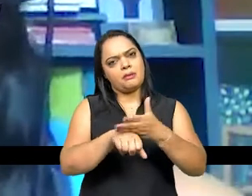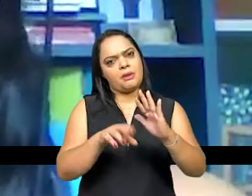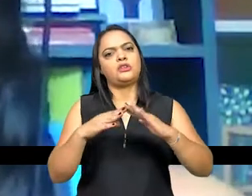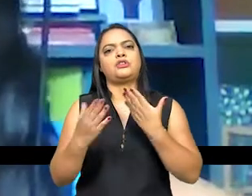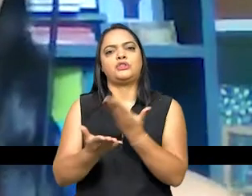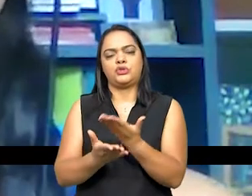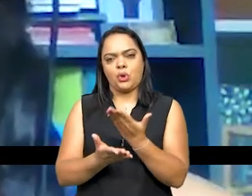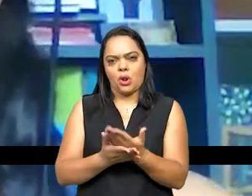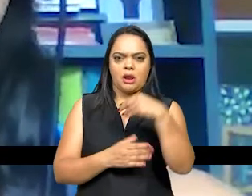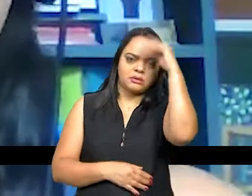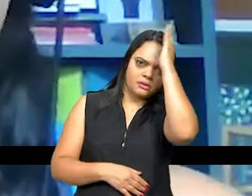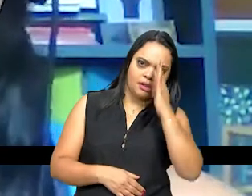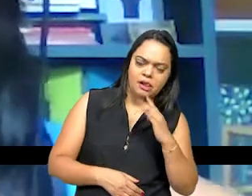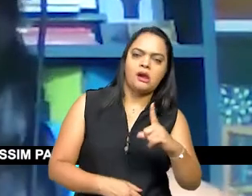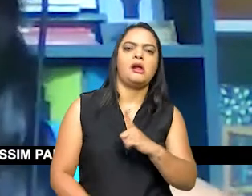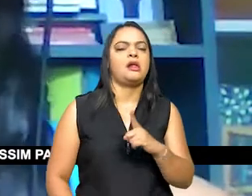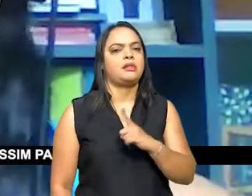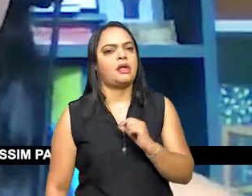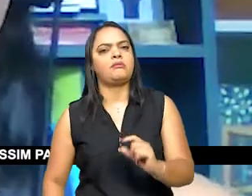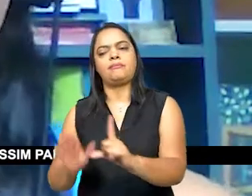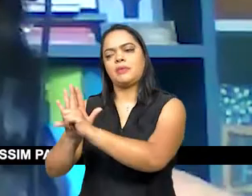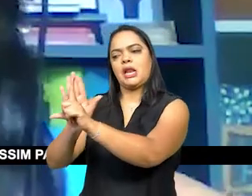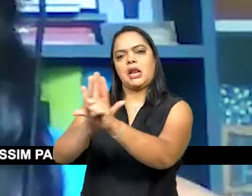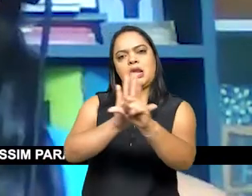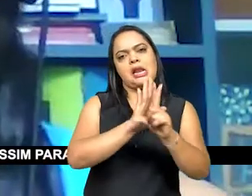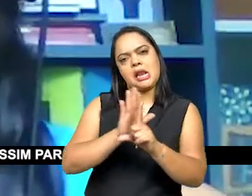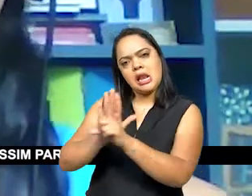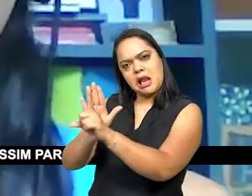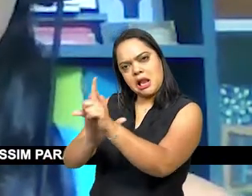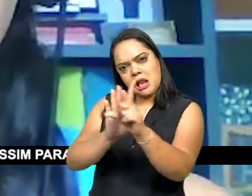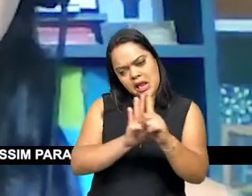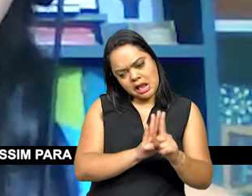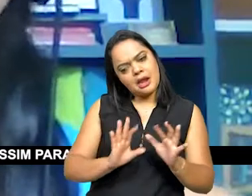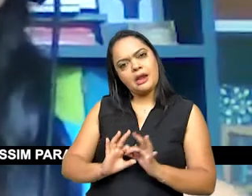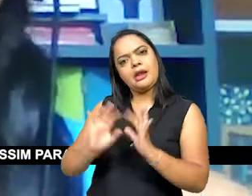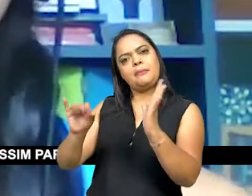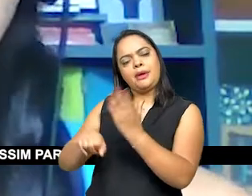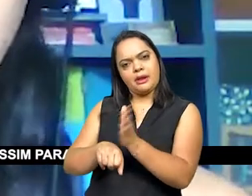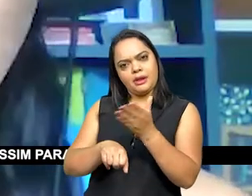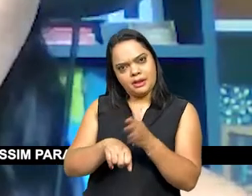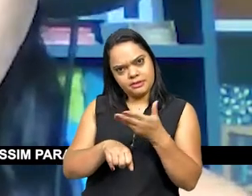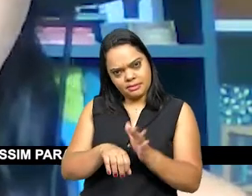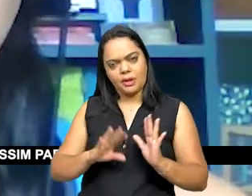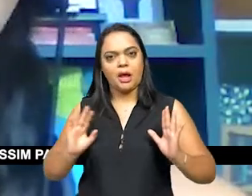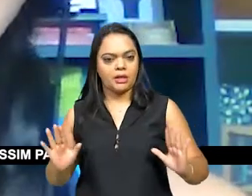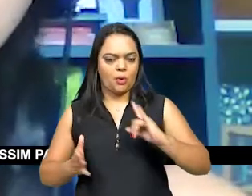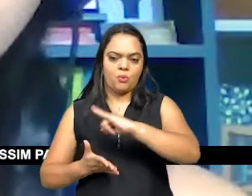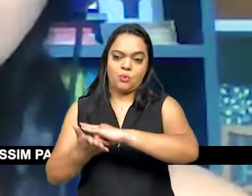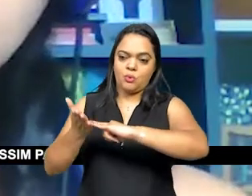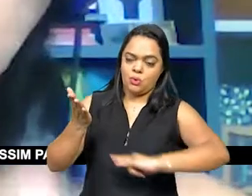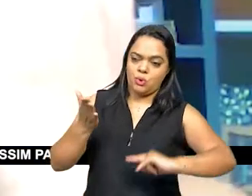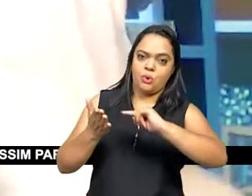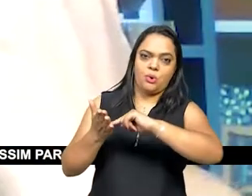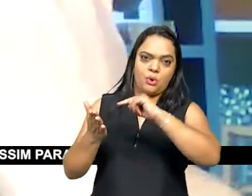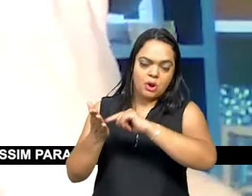Brasil. Nós temos um conjunto de legislações que sustenta essas práticas. Então, é esse documento que